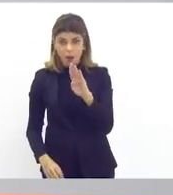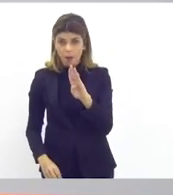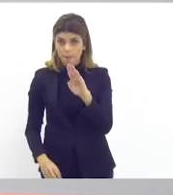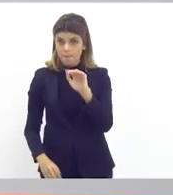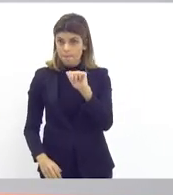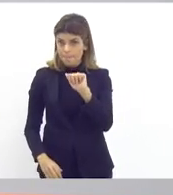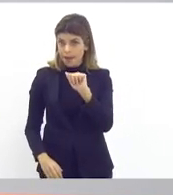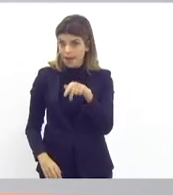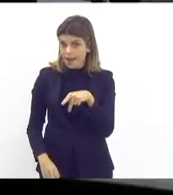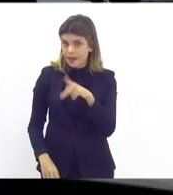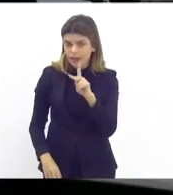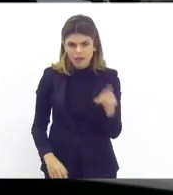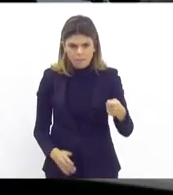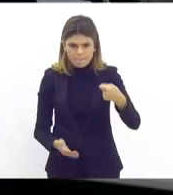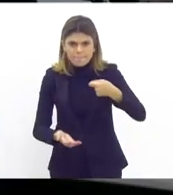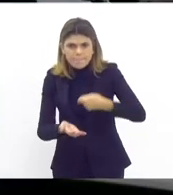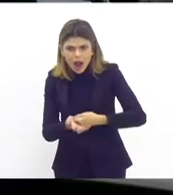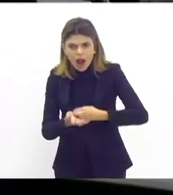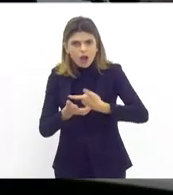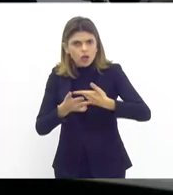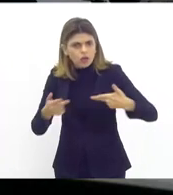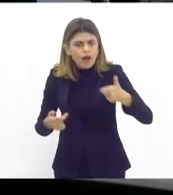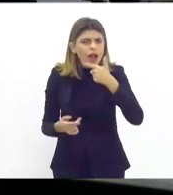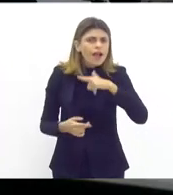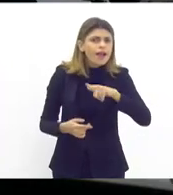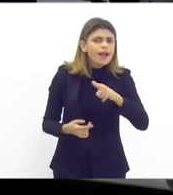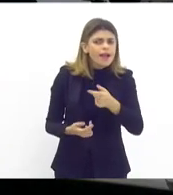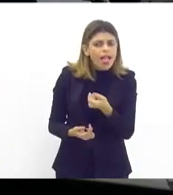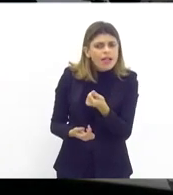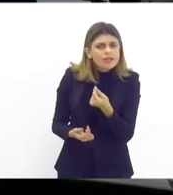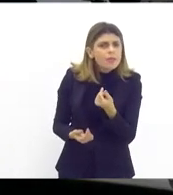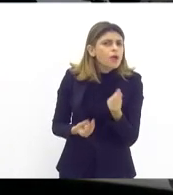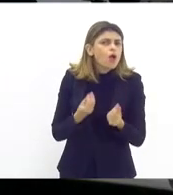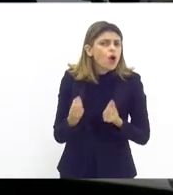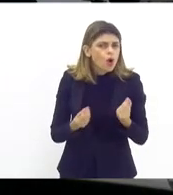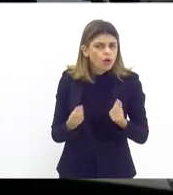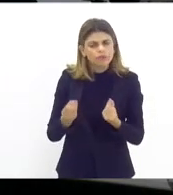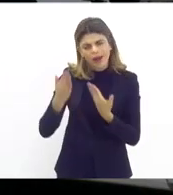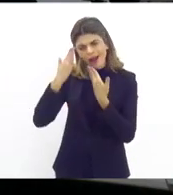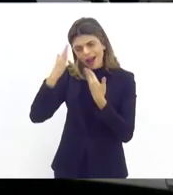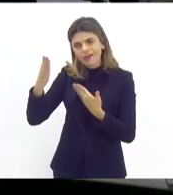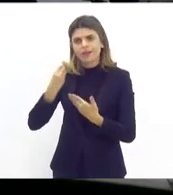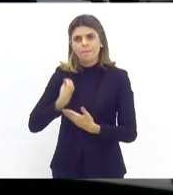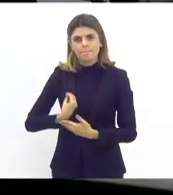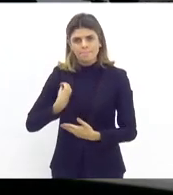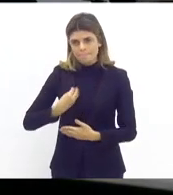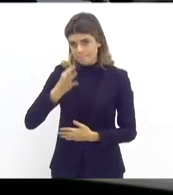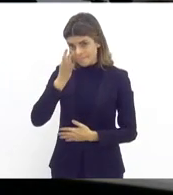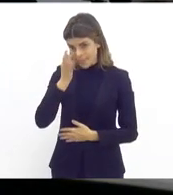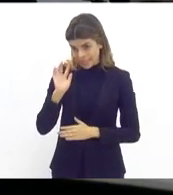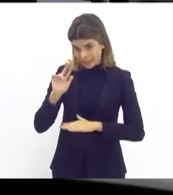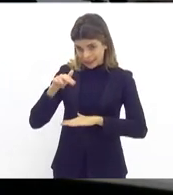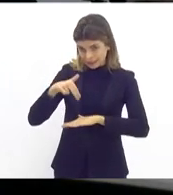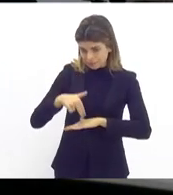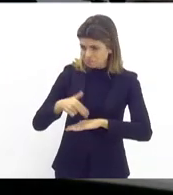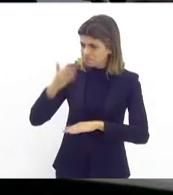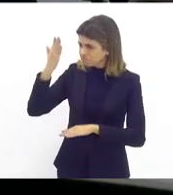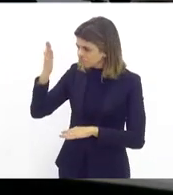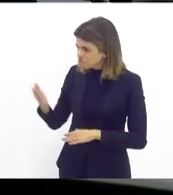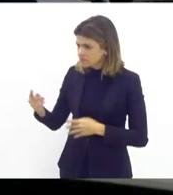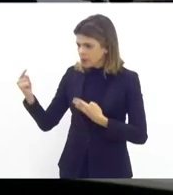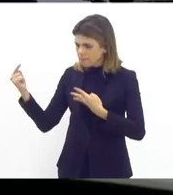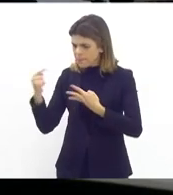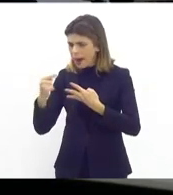ela pagando imposto sobre o consumo, ela ia receber. Né? Agradecer a presença aí do senhor. Esses três pontos